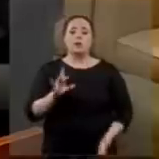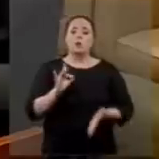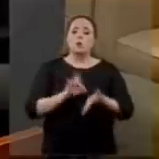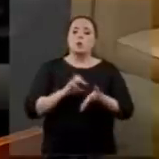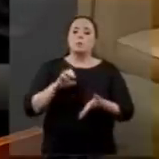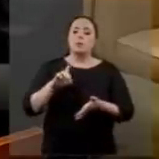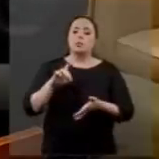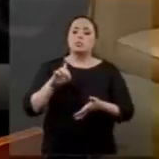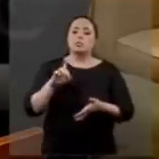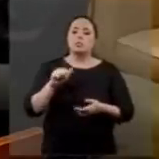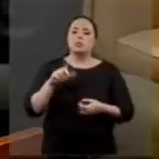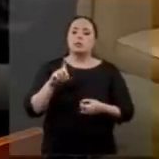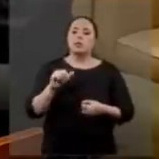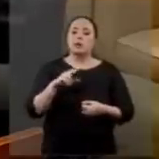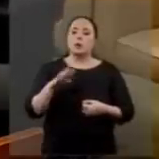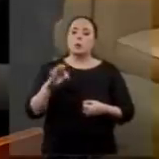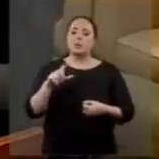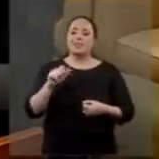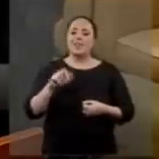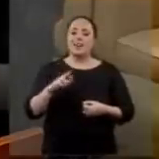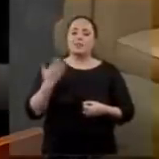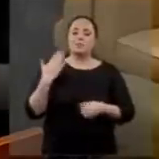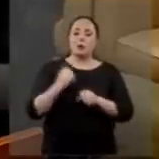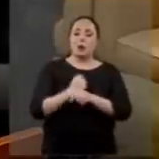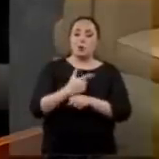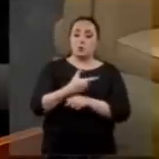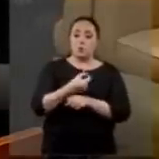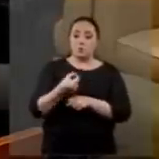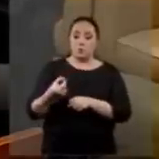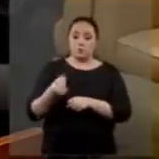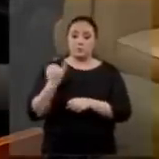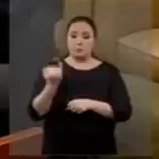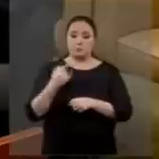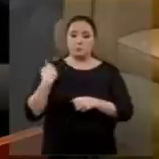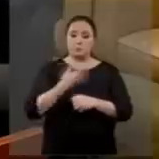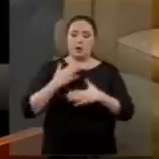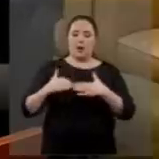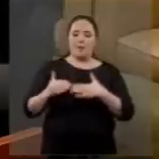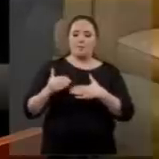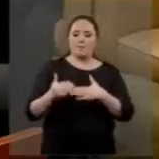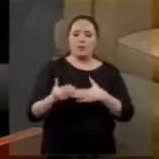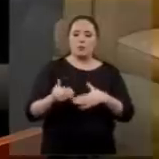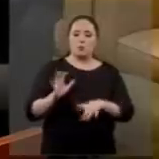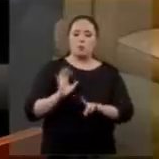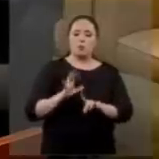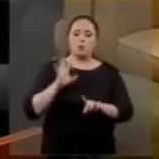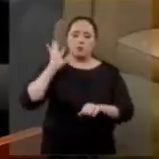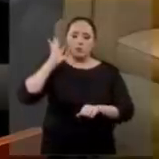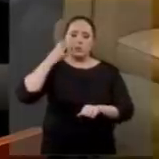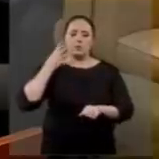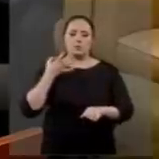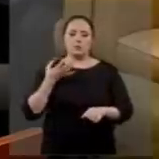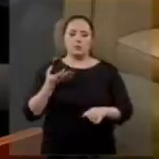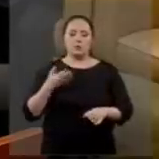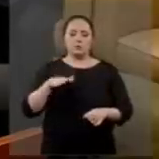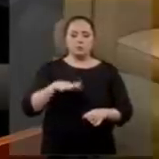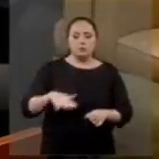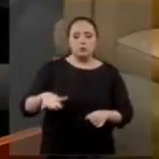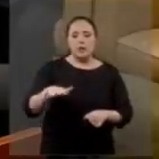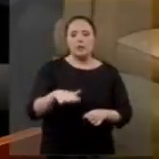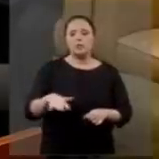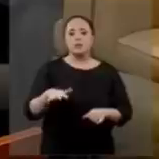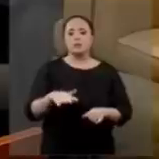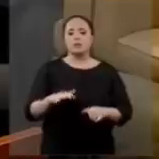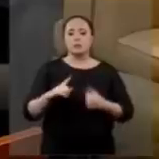foi deferida ainda no ano de 2000, é importante que avancemos sobre os efeitos dessa decisão, sobretudo do que dispõe